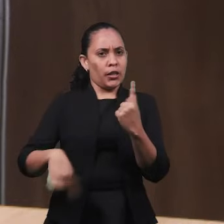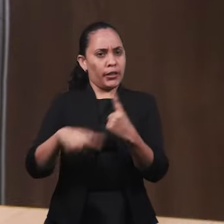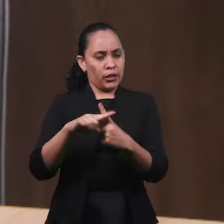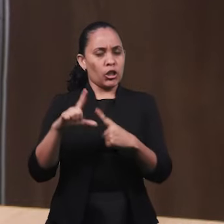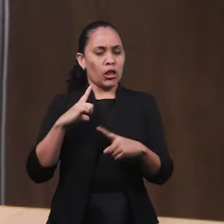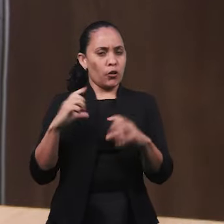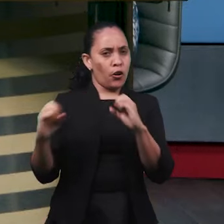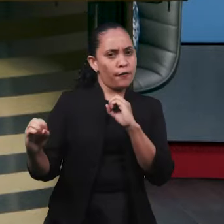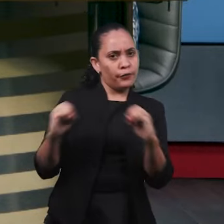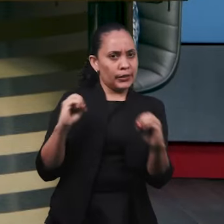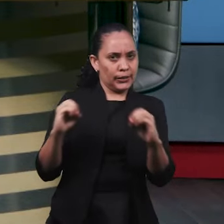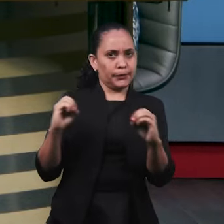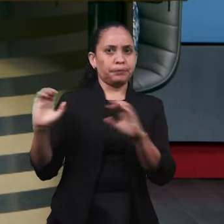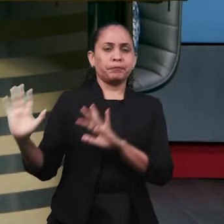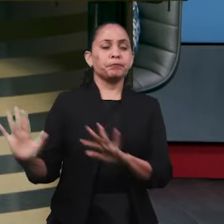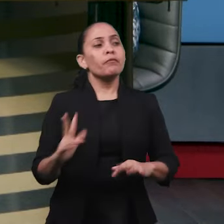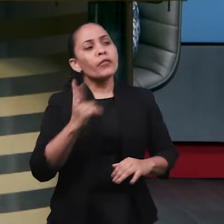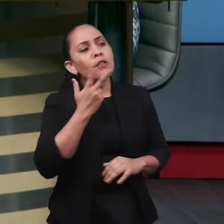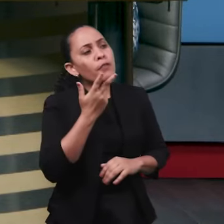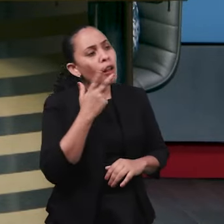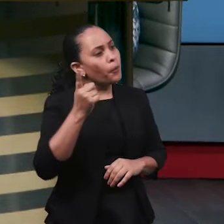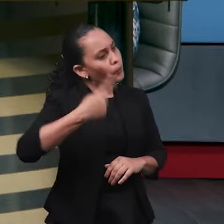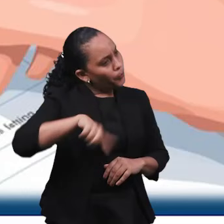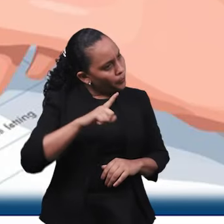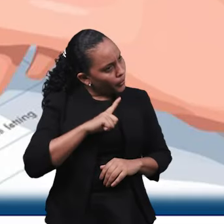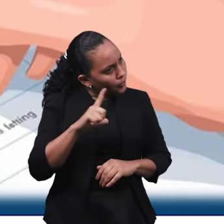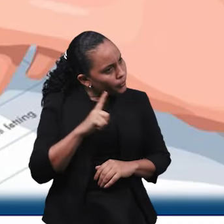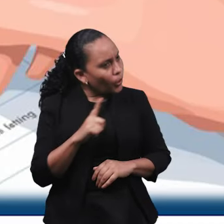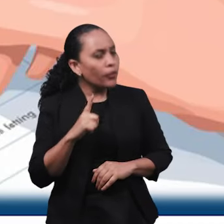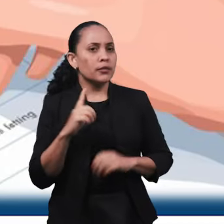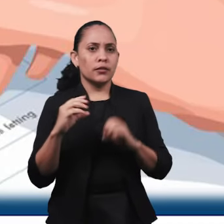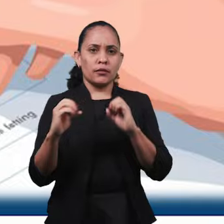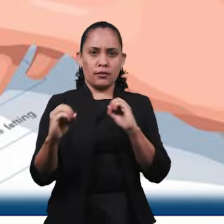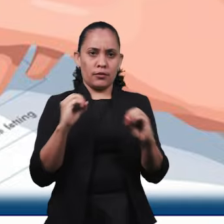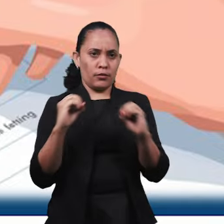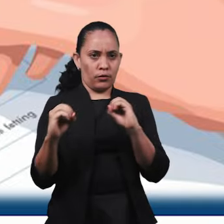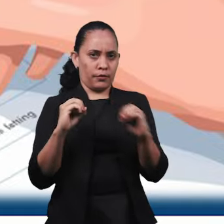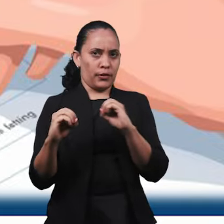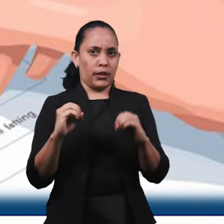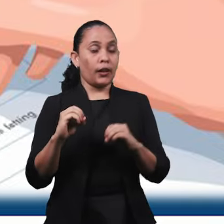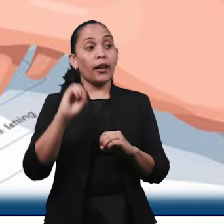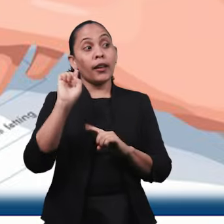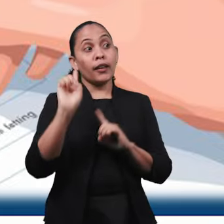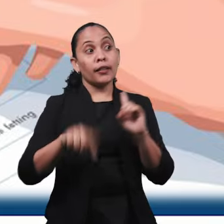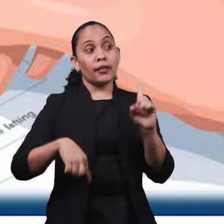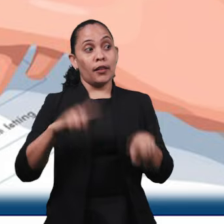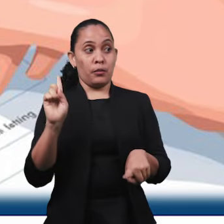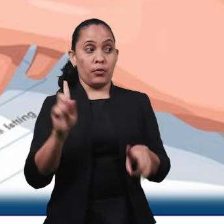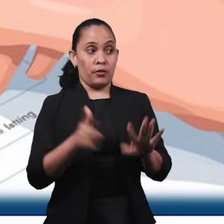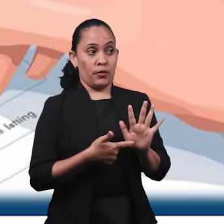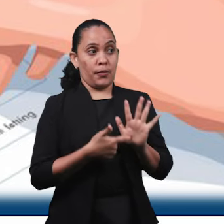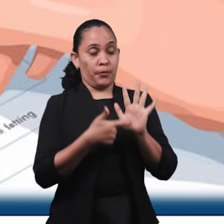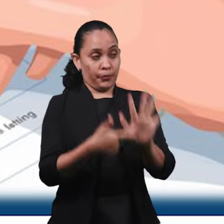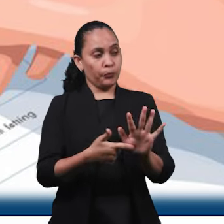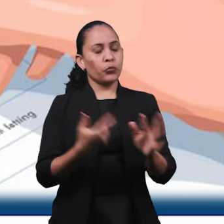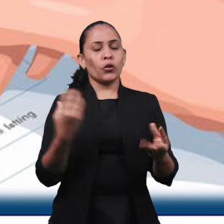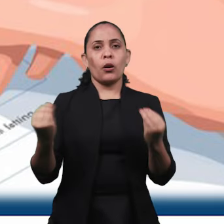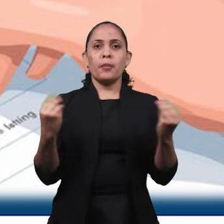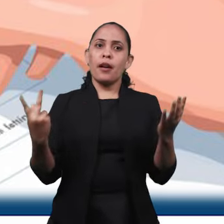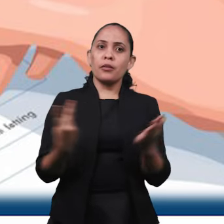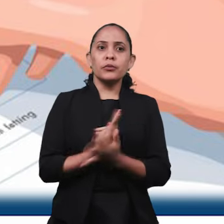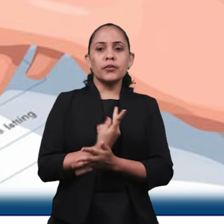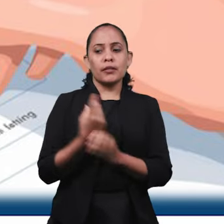existem oficinas, pastor? Fala um pouco para nós sobre essas oficinas, e depois fale como que essas